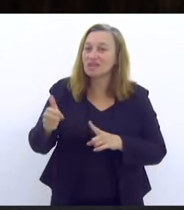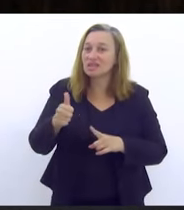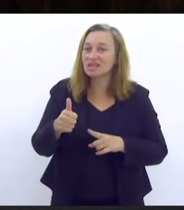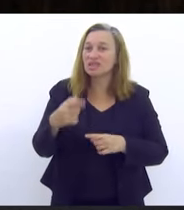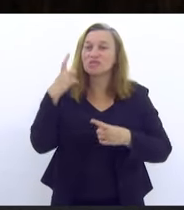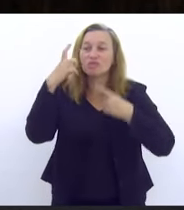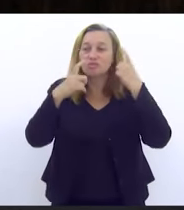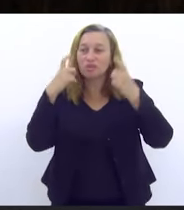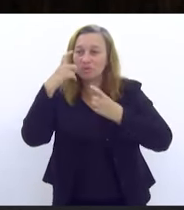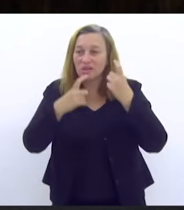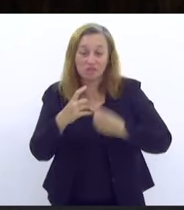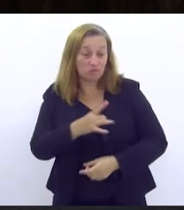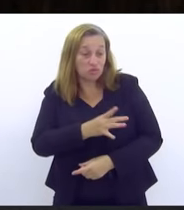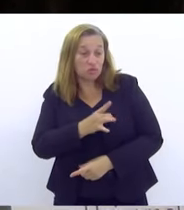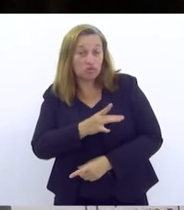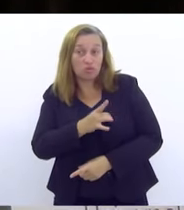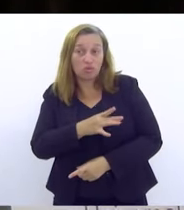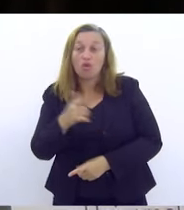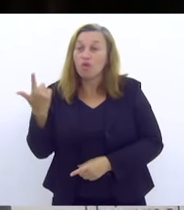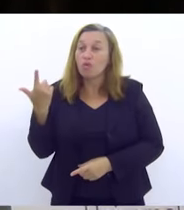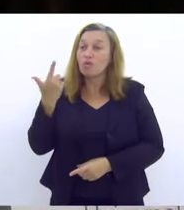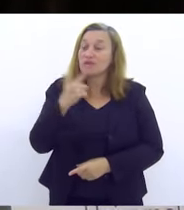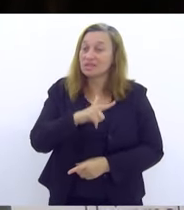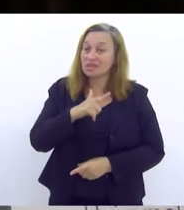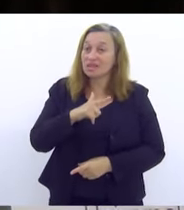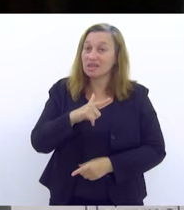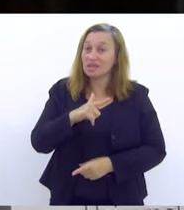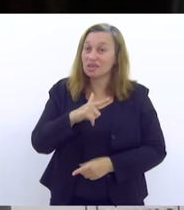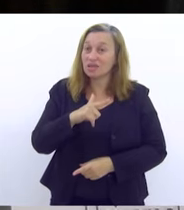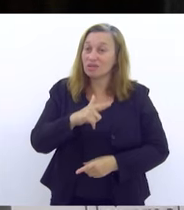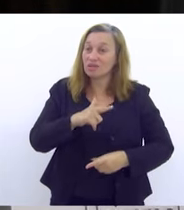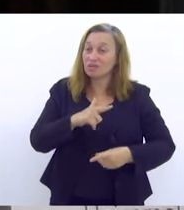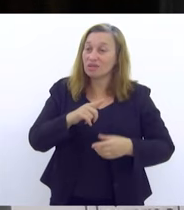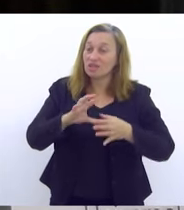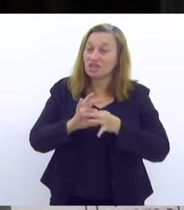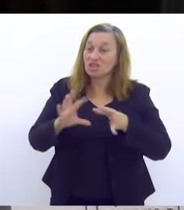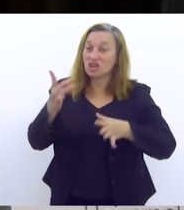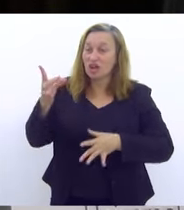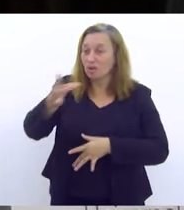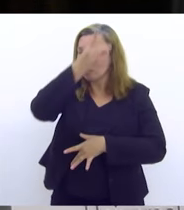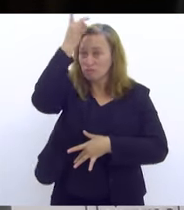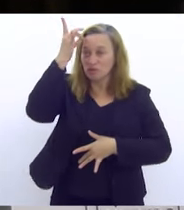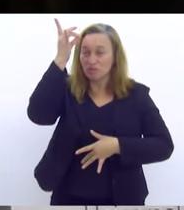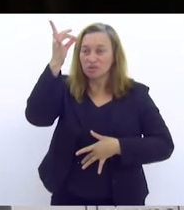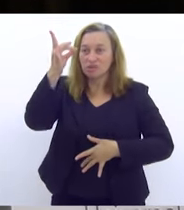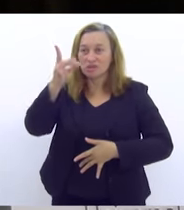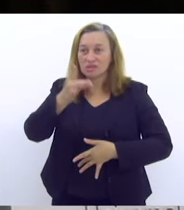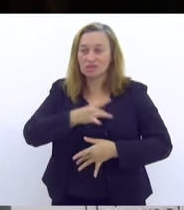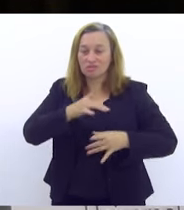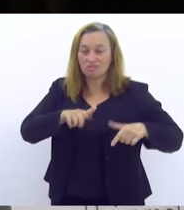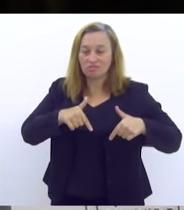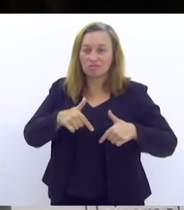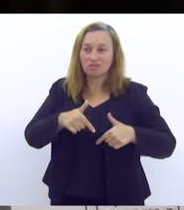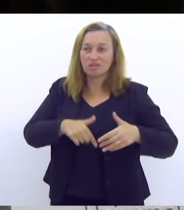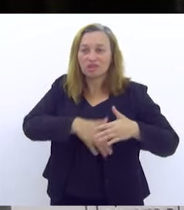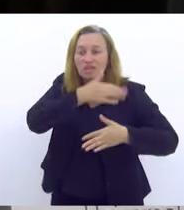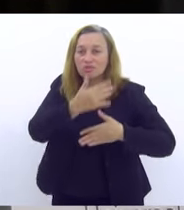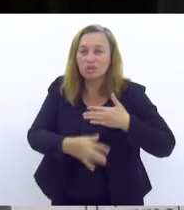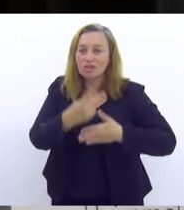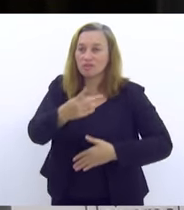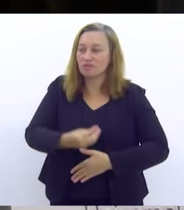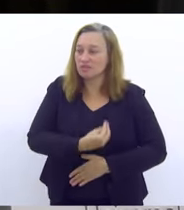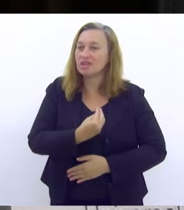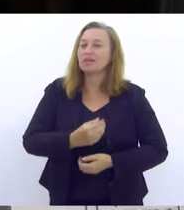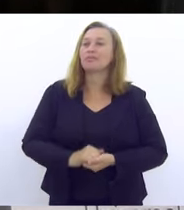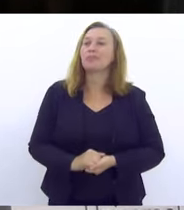complexos, conseguiu limpar o seu coração e receber o Espírito Santo. Oh, que maravilha! Olha só, e isso